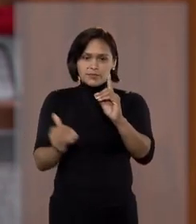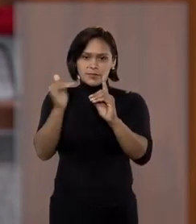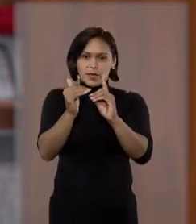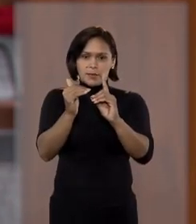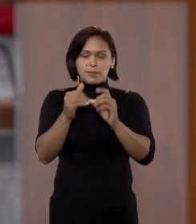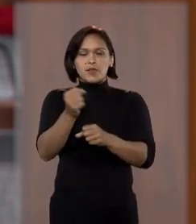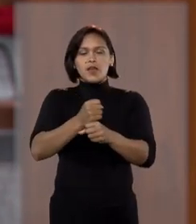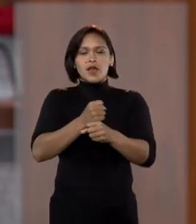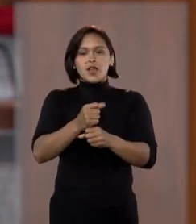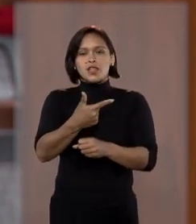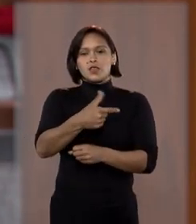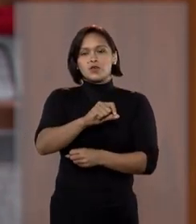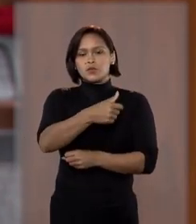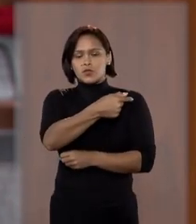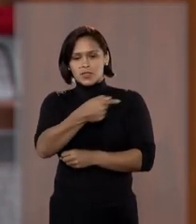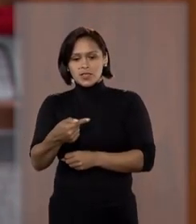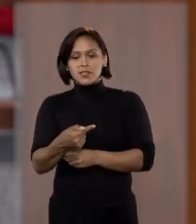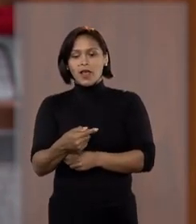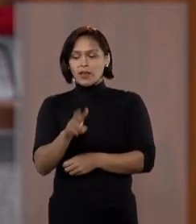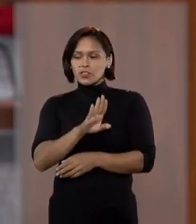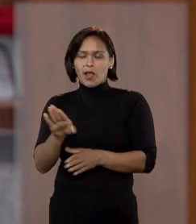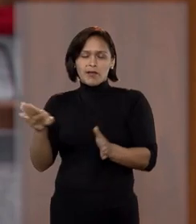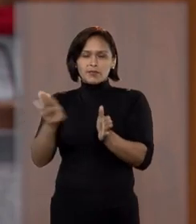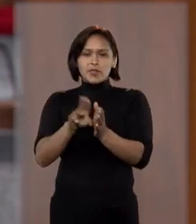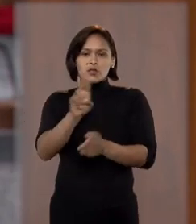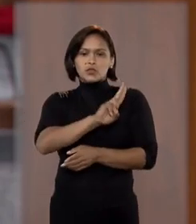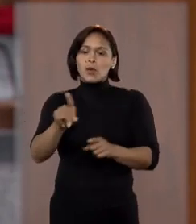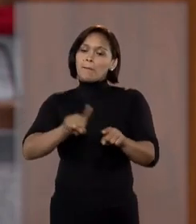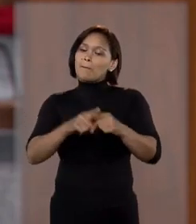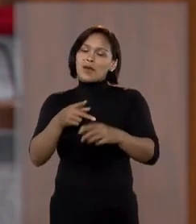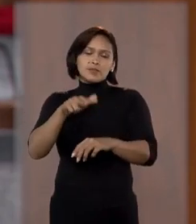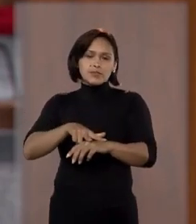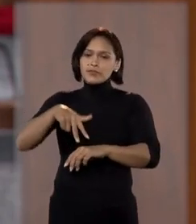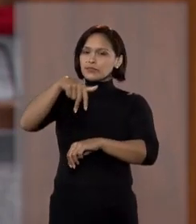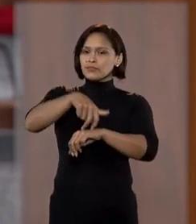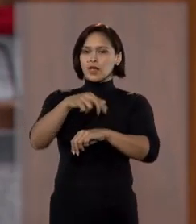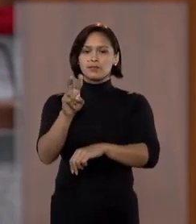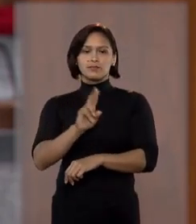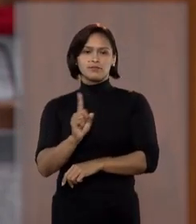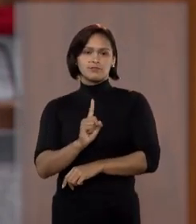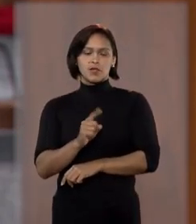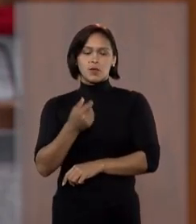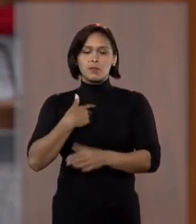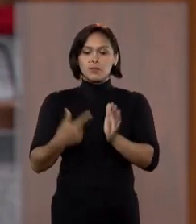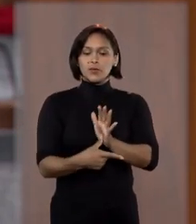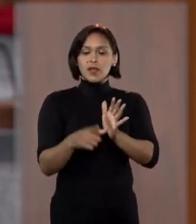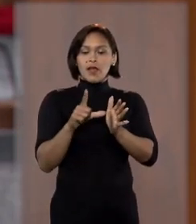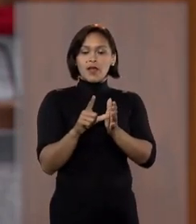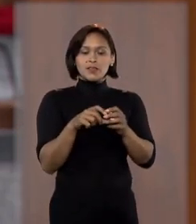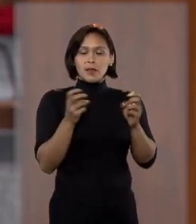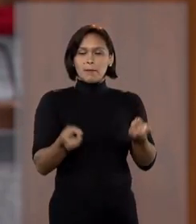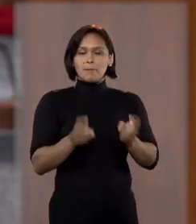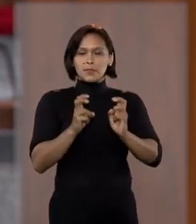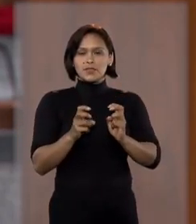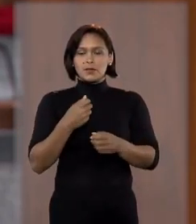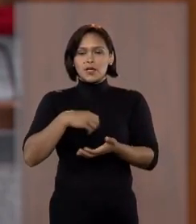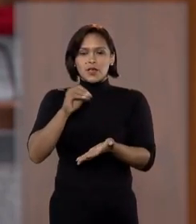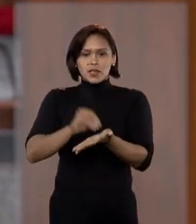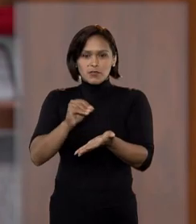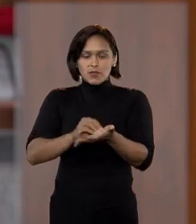desembargador. Em 2017, o Santori chegou a ser nomeado, mas a posse não se concretizou porque foi verificado posteriormente que um